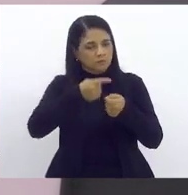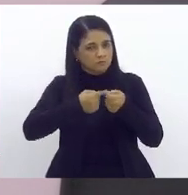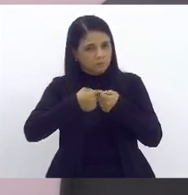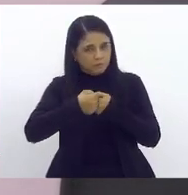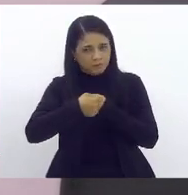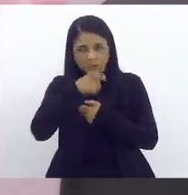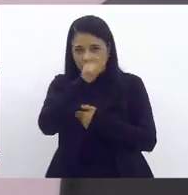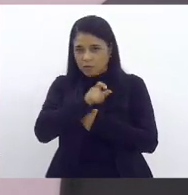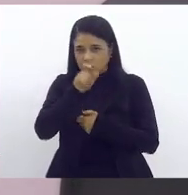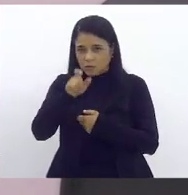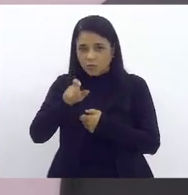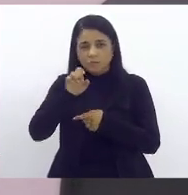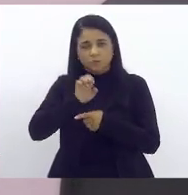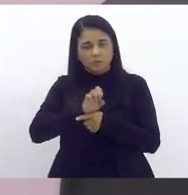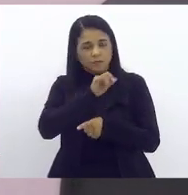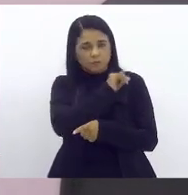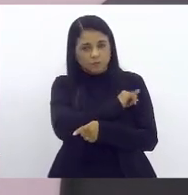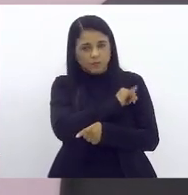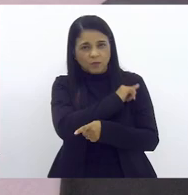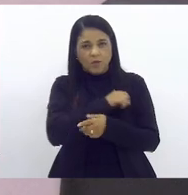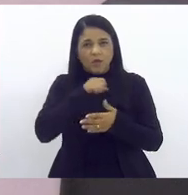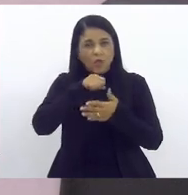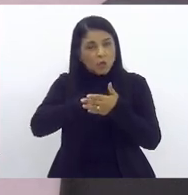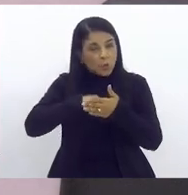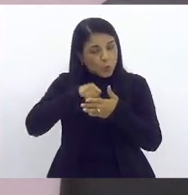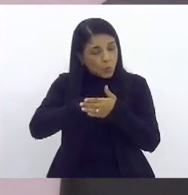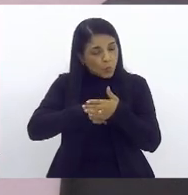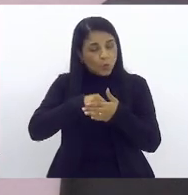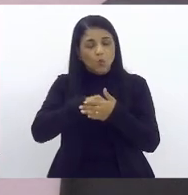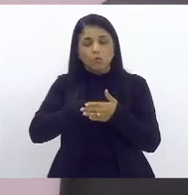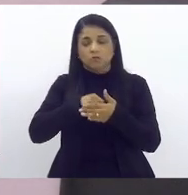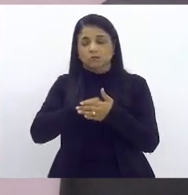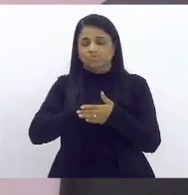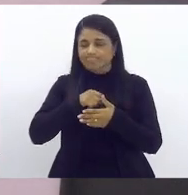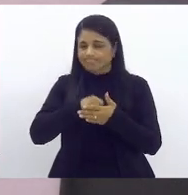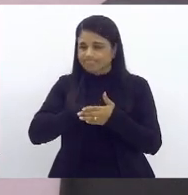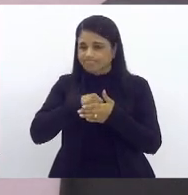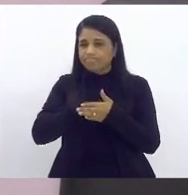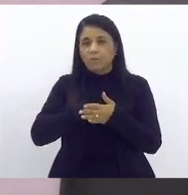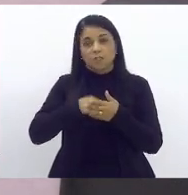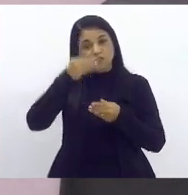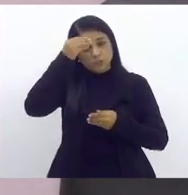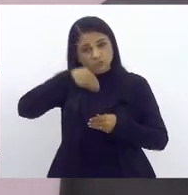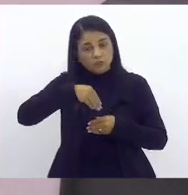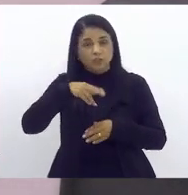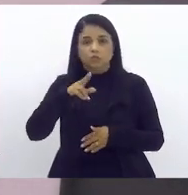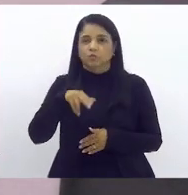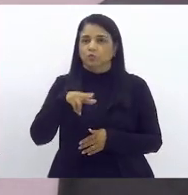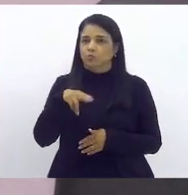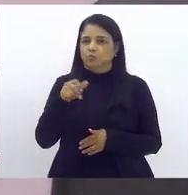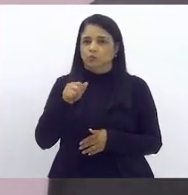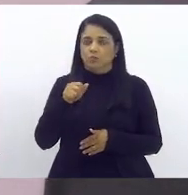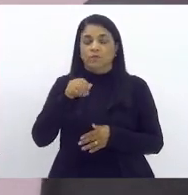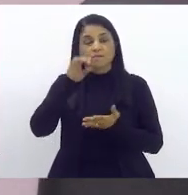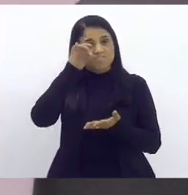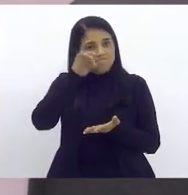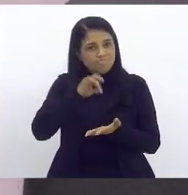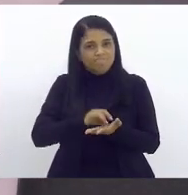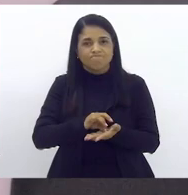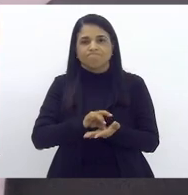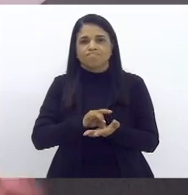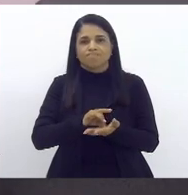municípios do Rio de Janeiro. A nossa luta é grande, mas, porém, a gente não vai desistir nunca enquanto a gente realmente